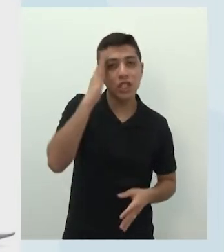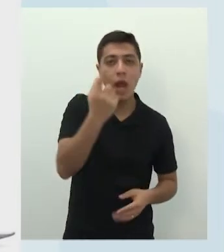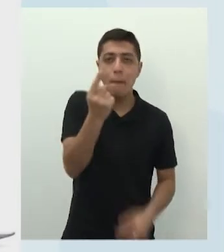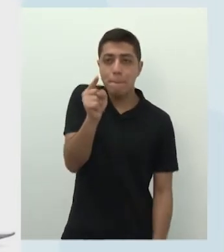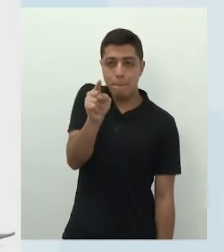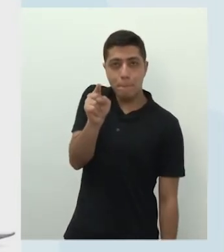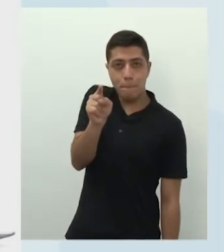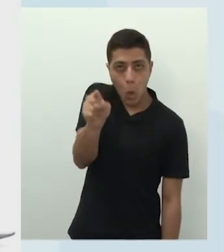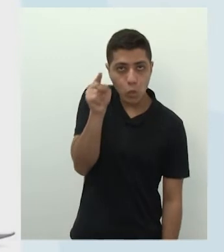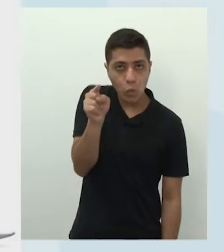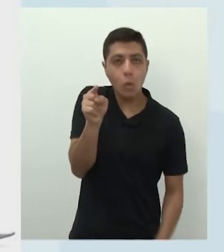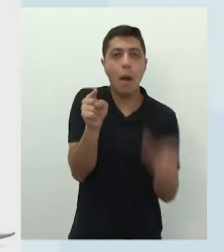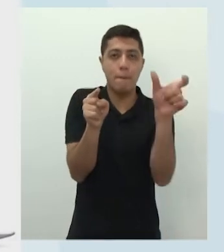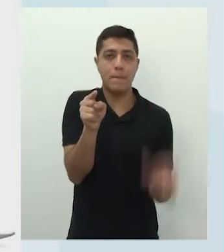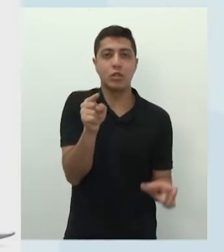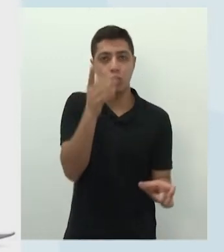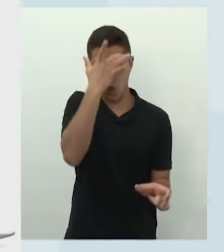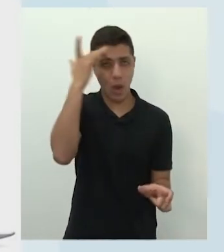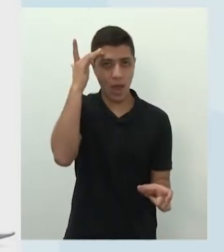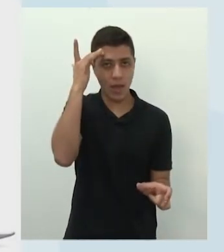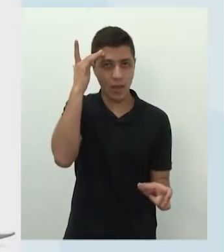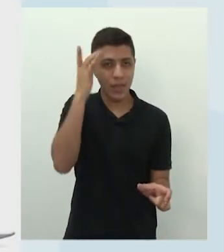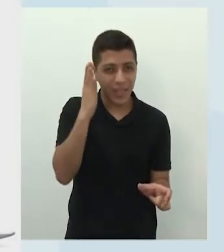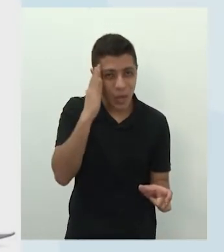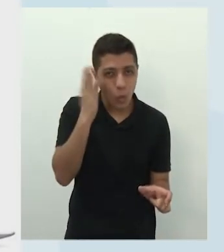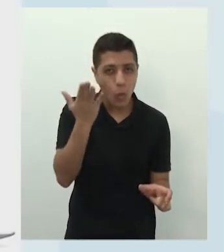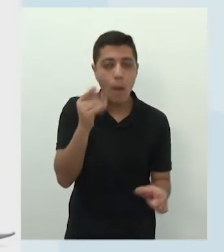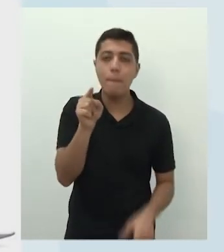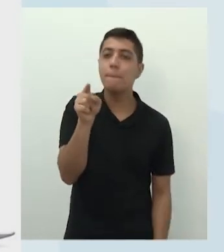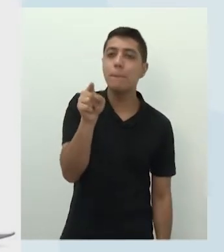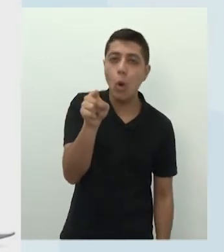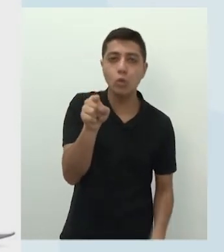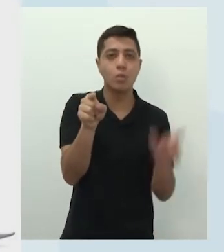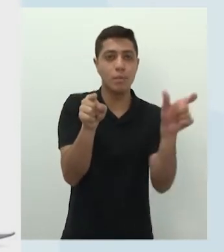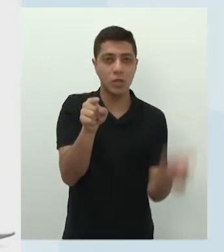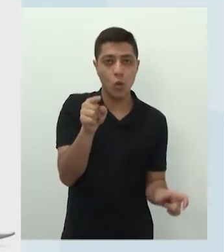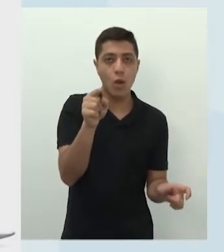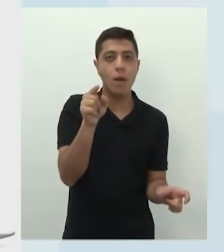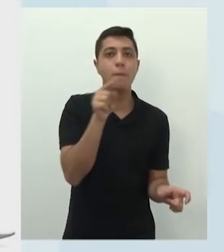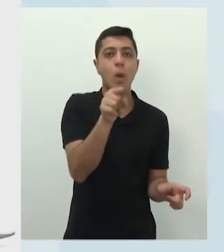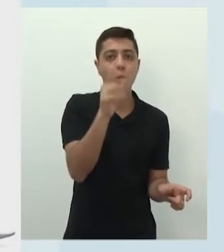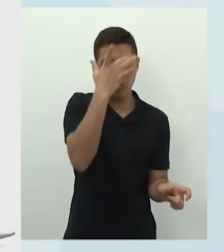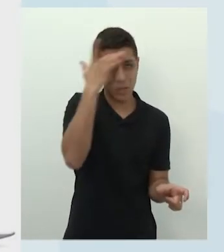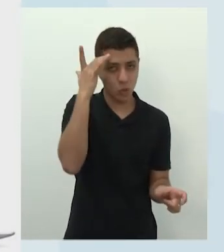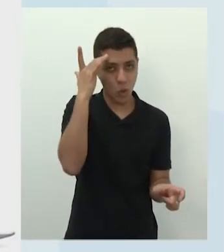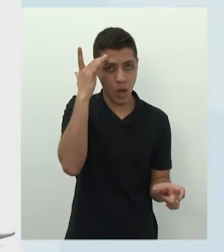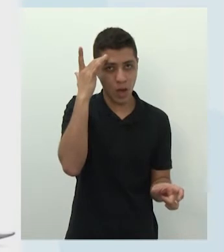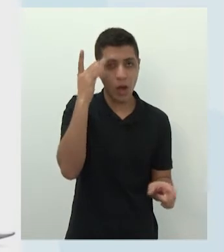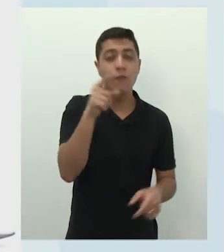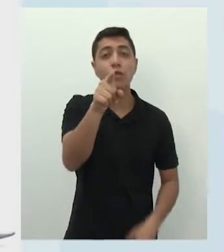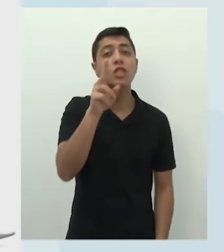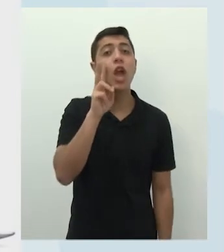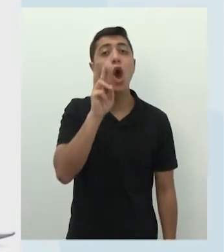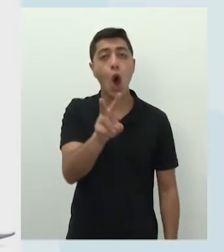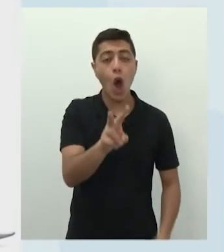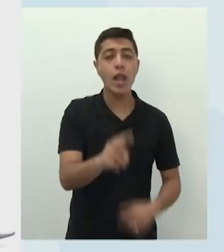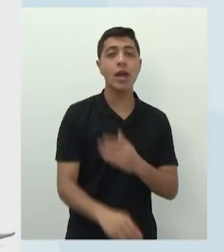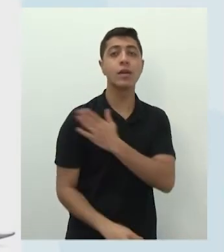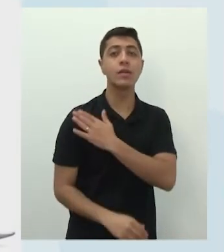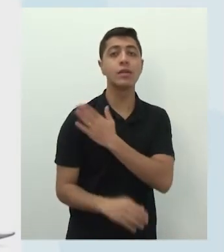tá? De maneira bem simples. O nosso modelo de relação é esse modelo à sua direita, é esse modelo do chamado